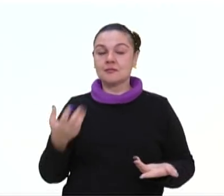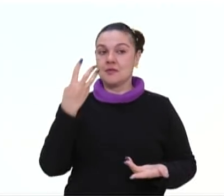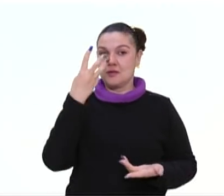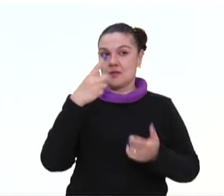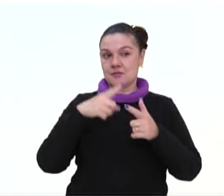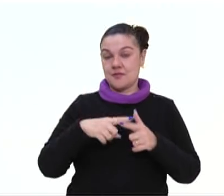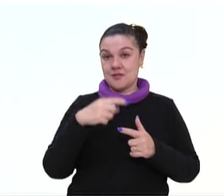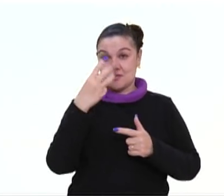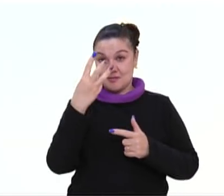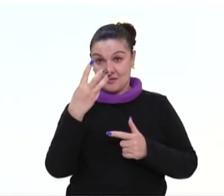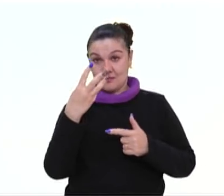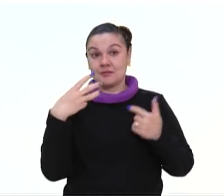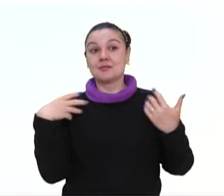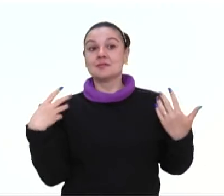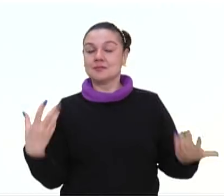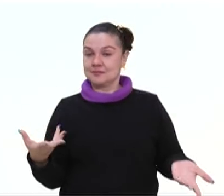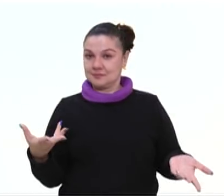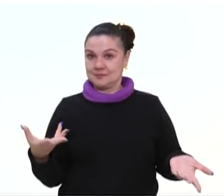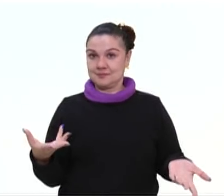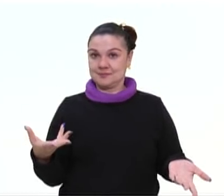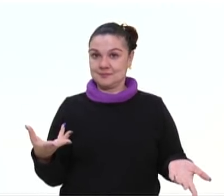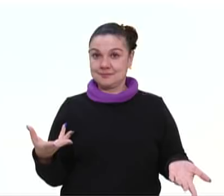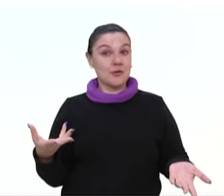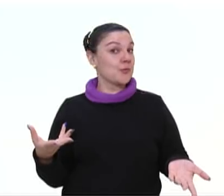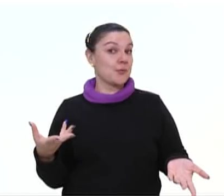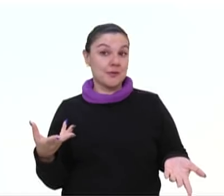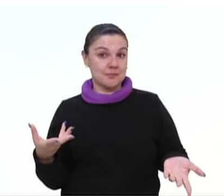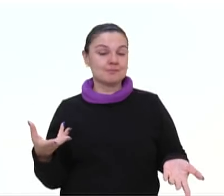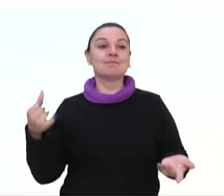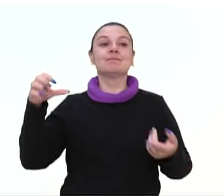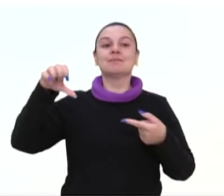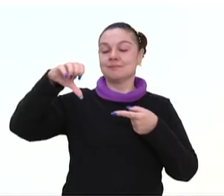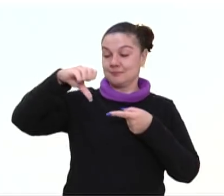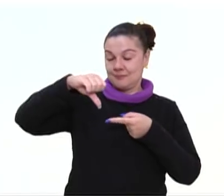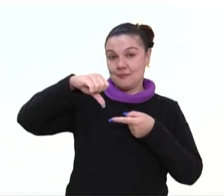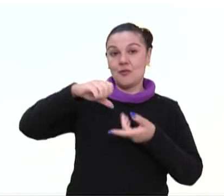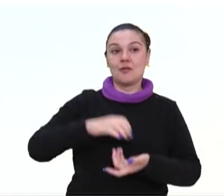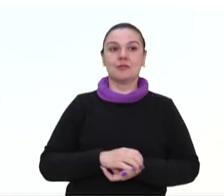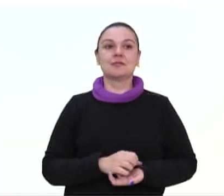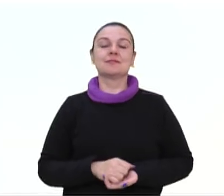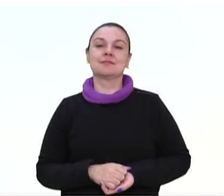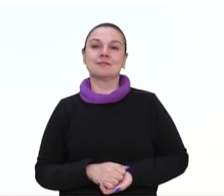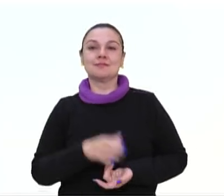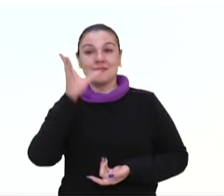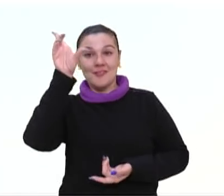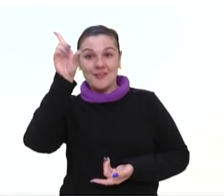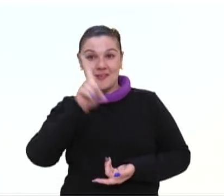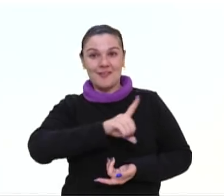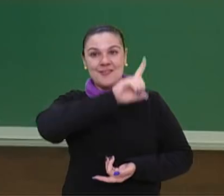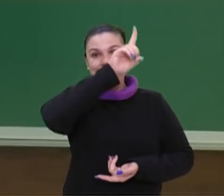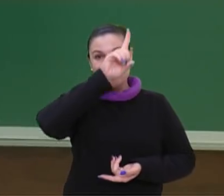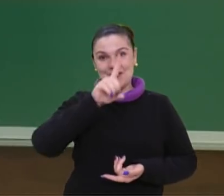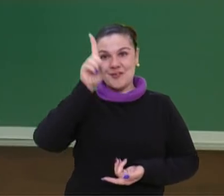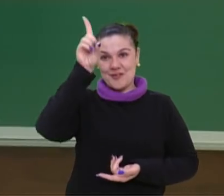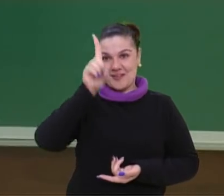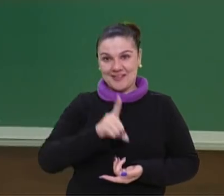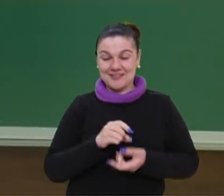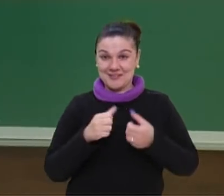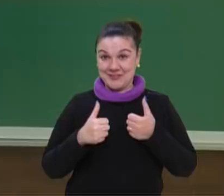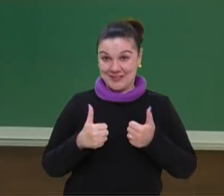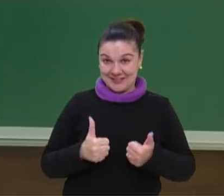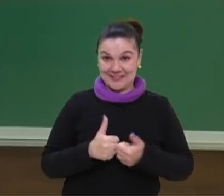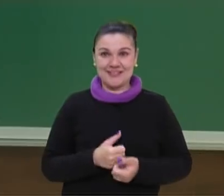é 3. Então, ficou 3 vezes 3, isso mesmo. O nosso resultado são 9